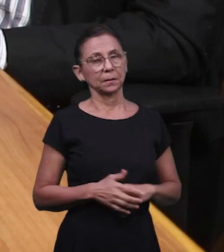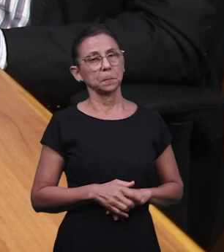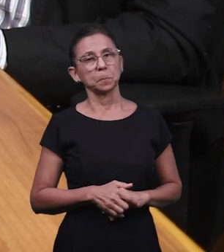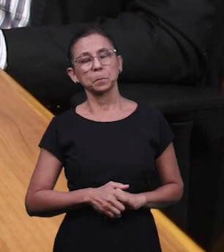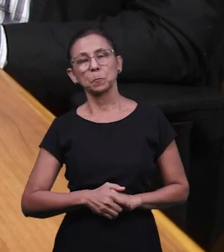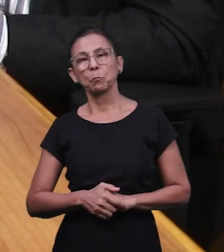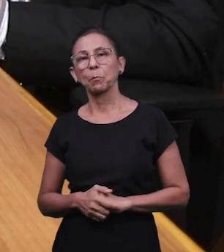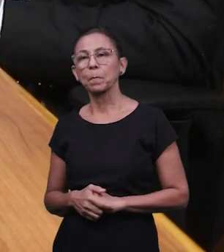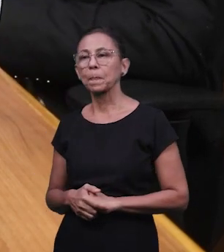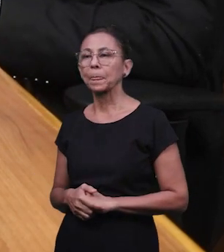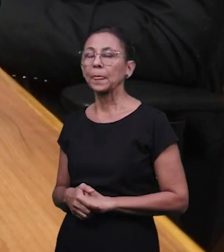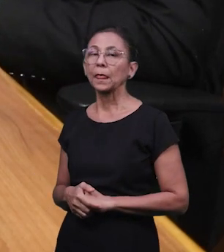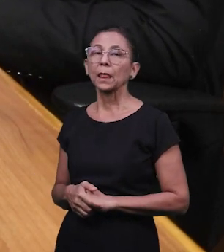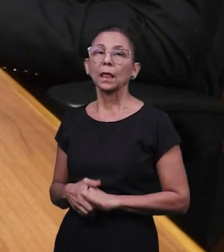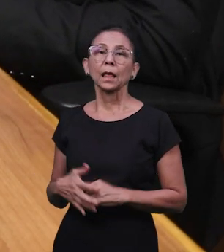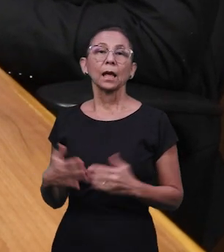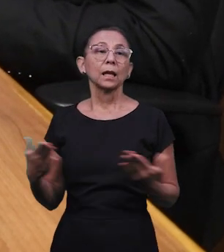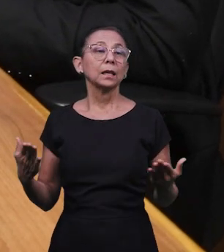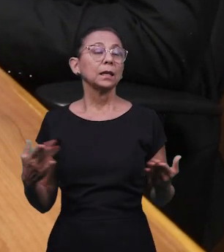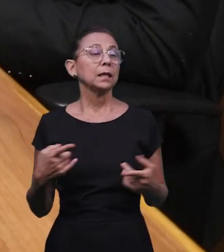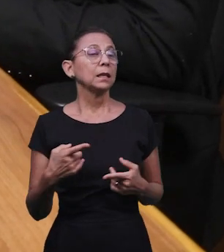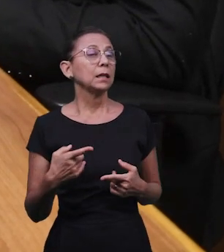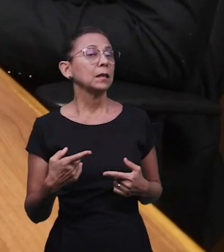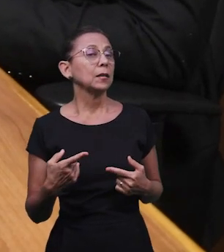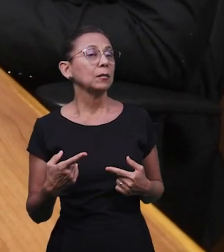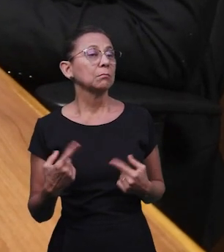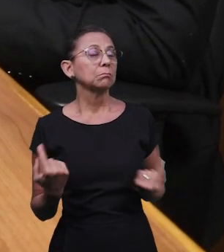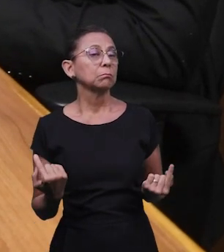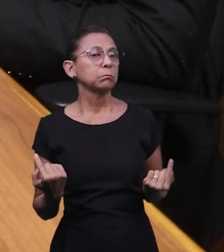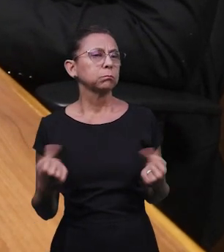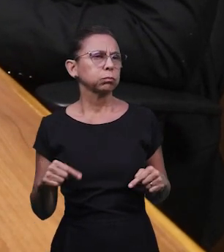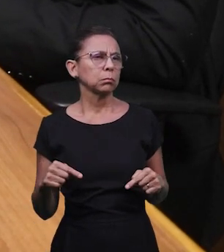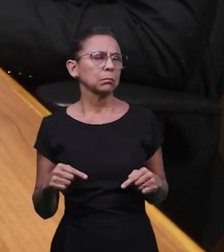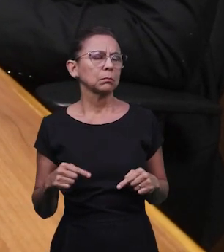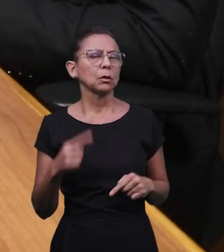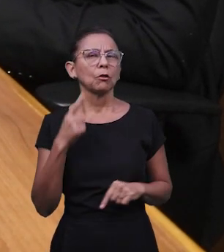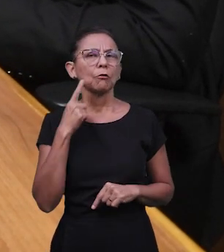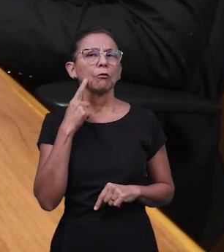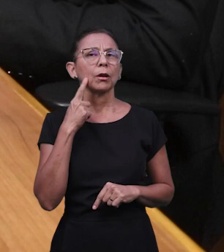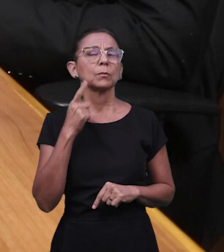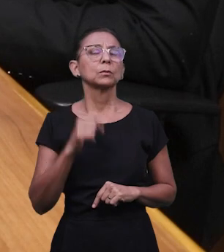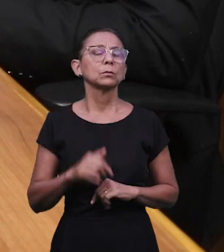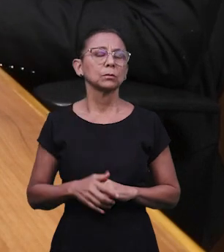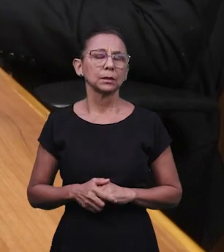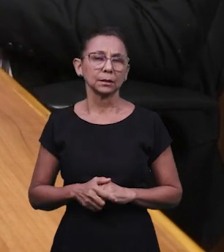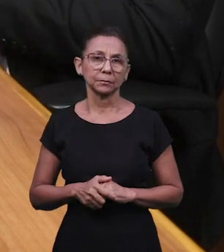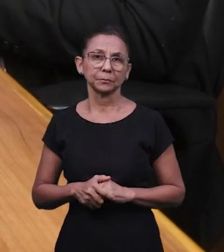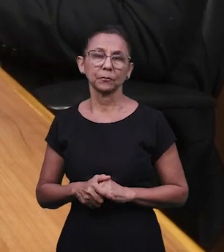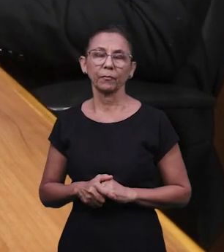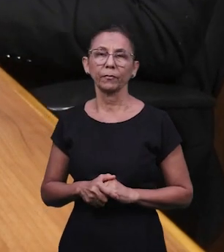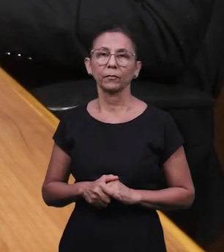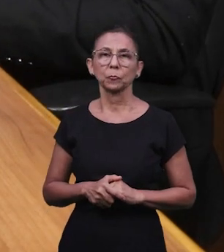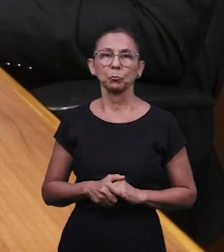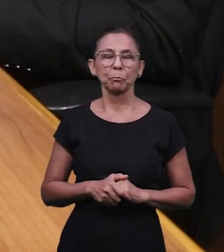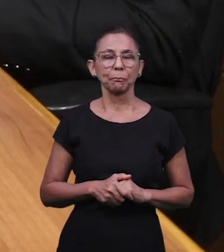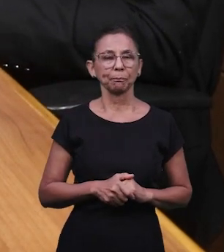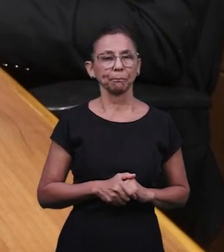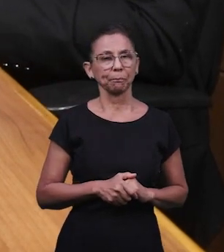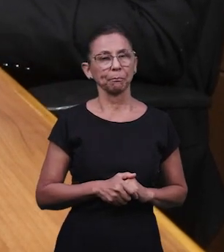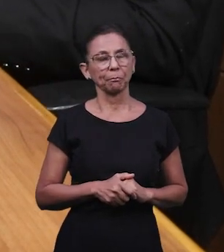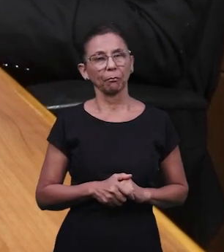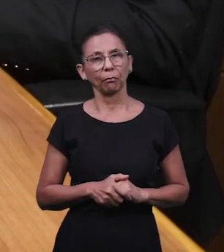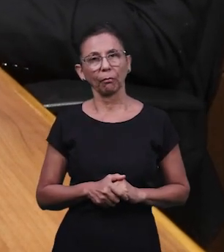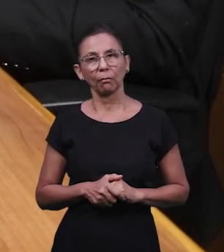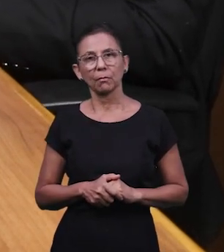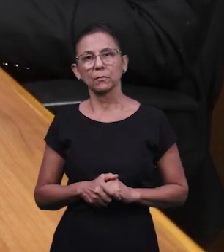se satisfaz. Murilo, em contraponto a isso, né, a palavra nos leva, porque até agora a